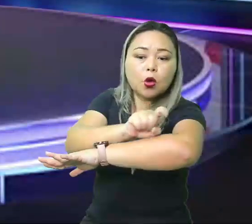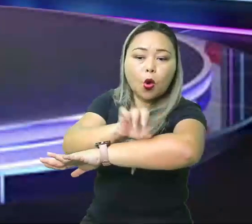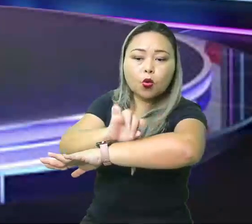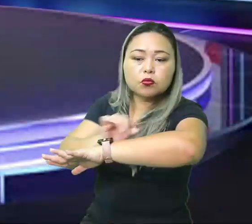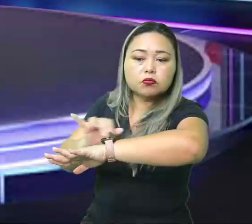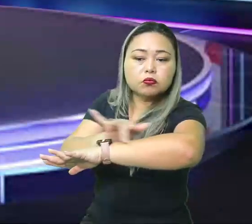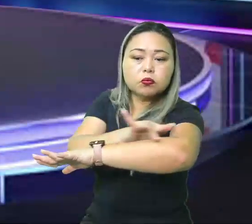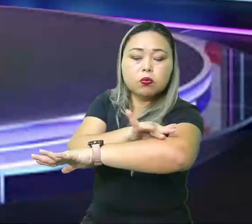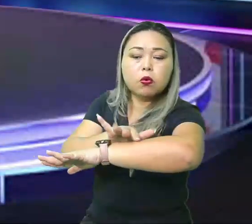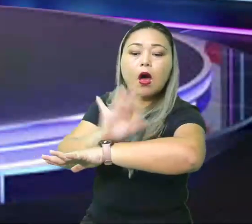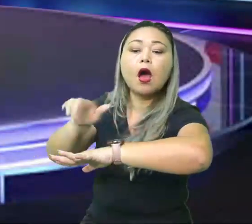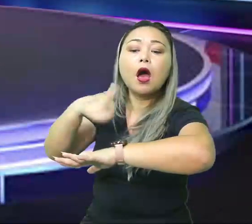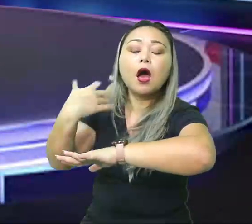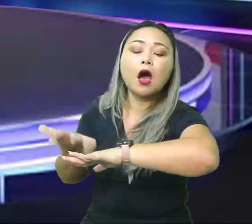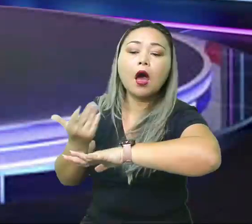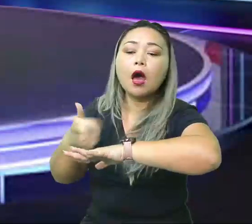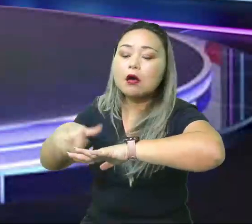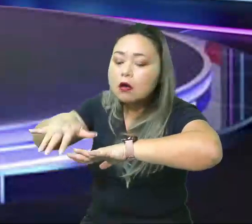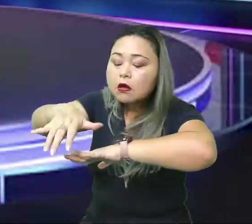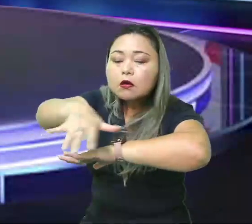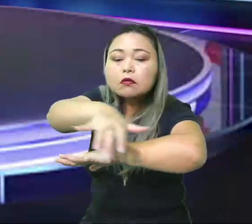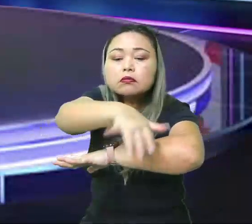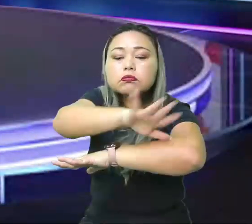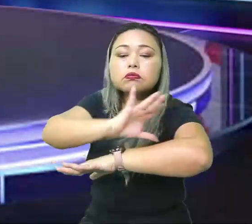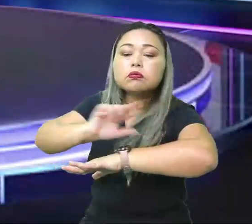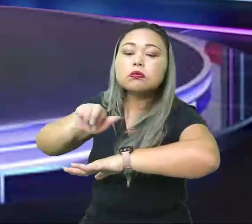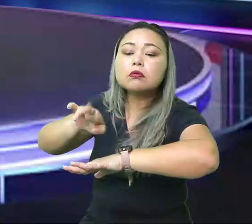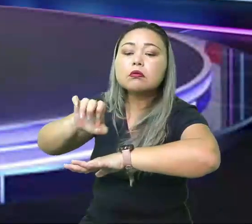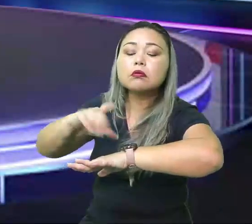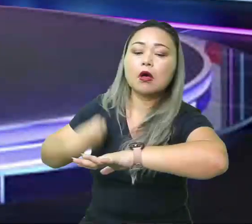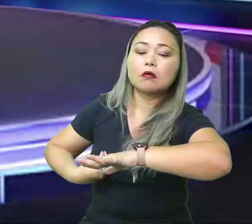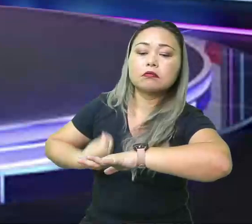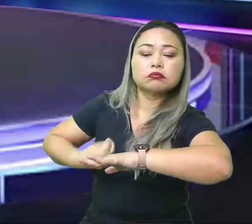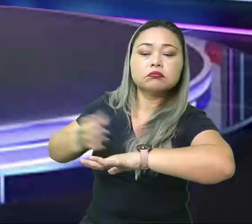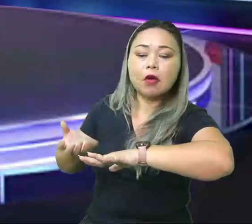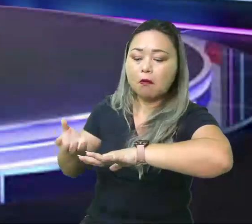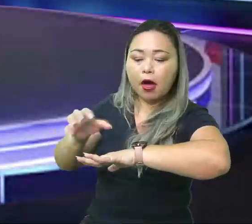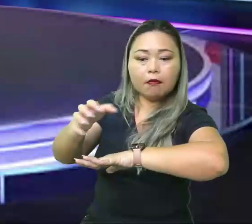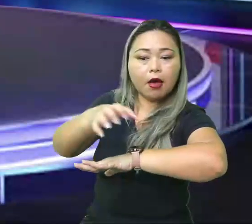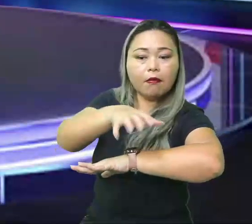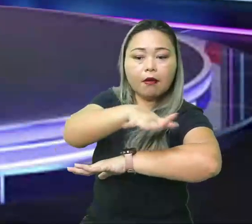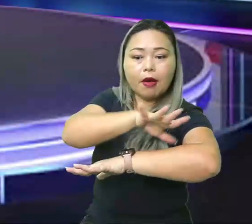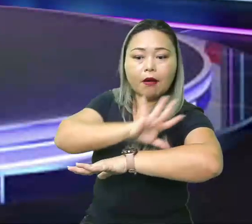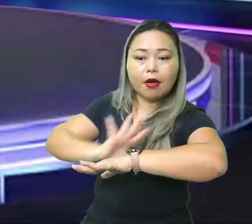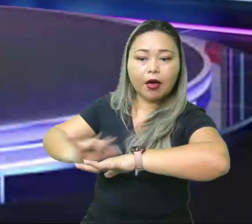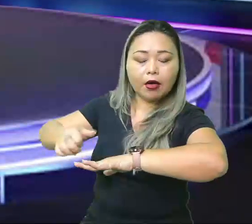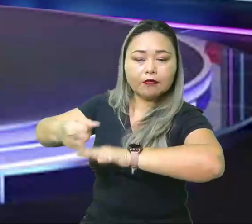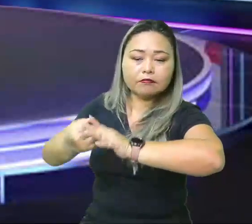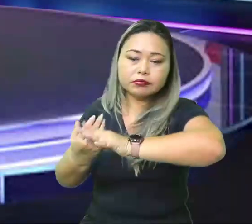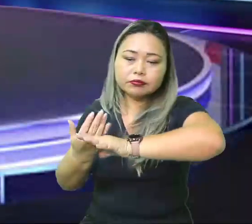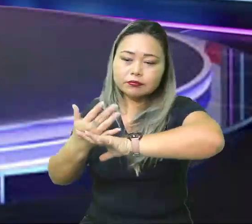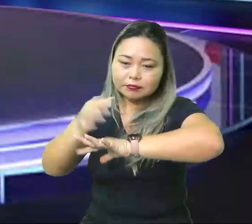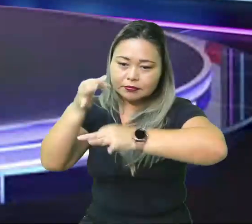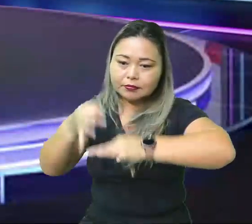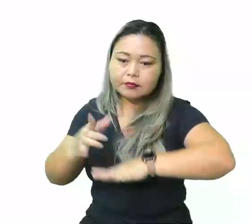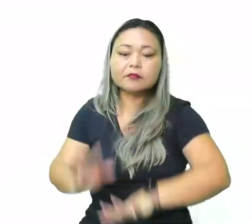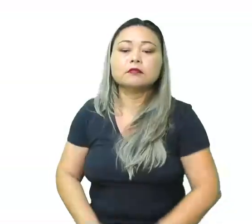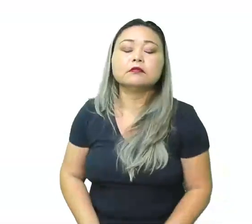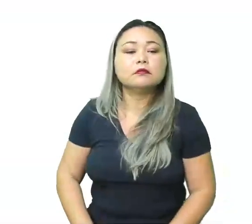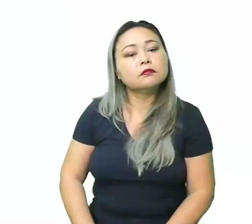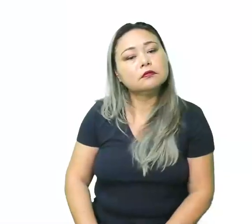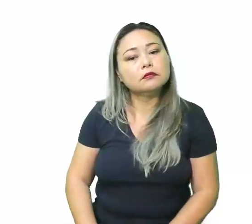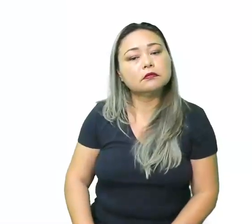Vão estar interagindo e aí, junto com esses seres vivos, vão estar compondo ali esse ecossistema. Certinho? Vamos lá,